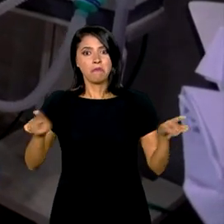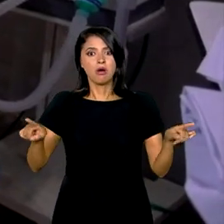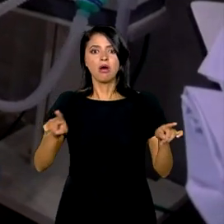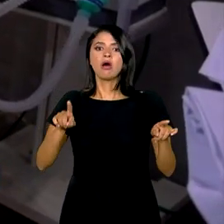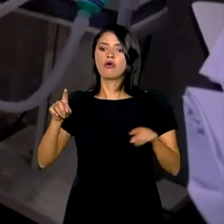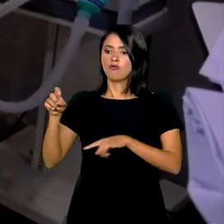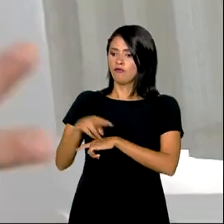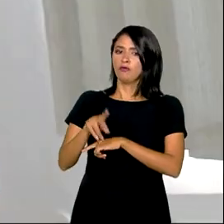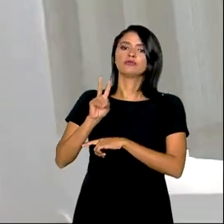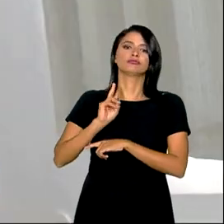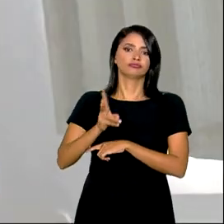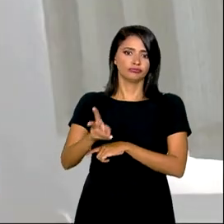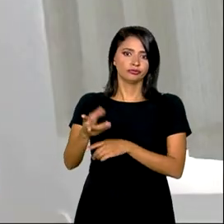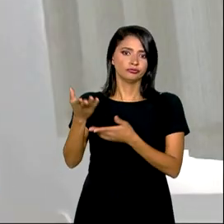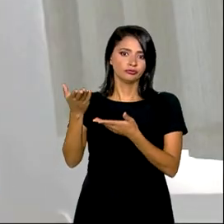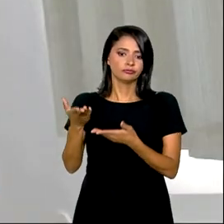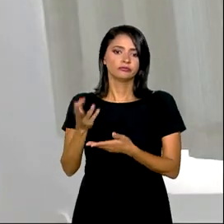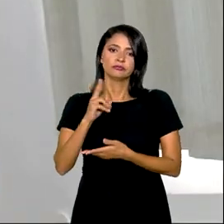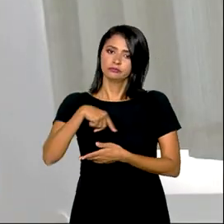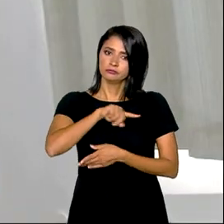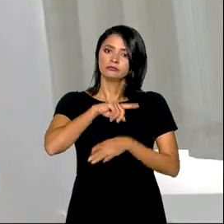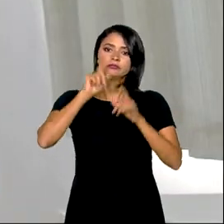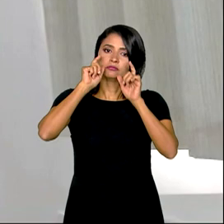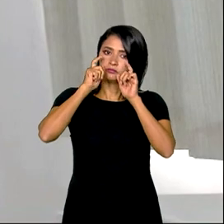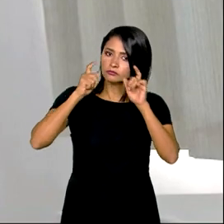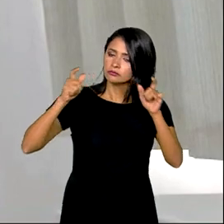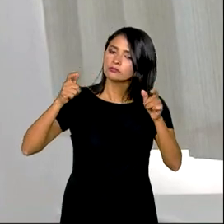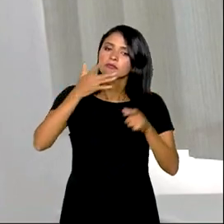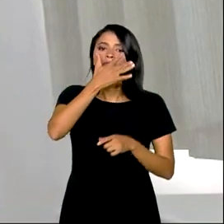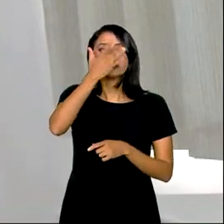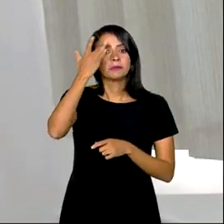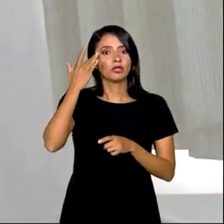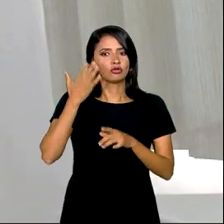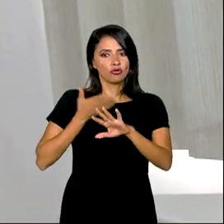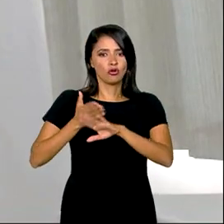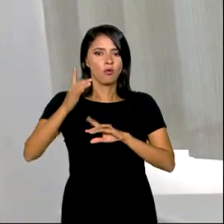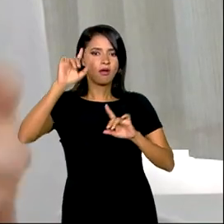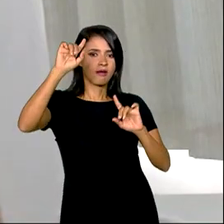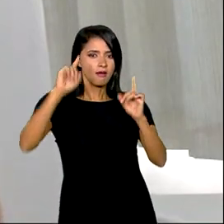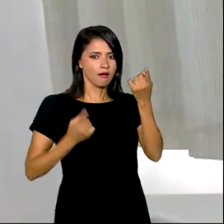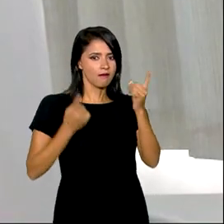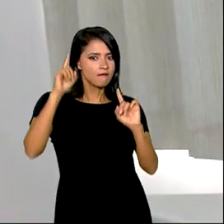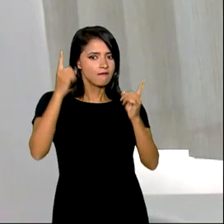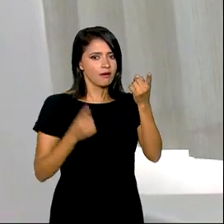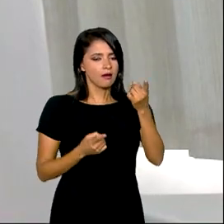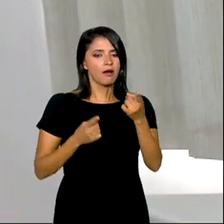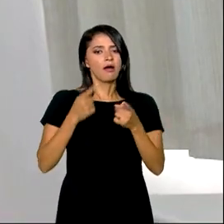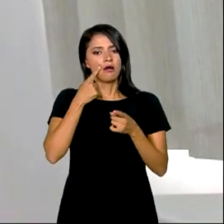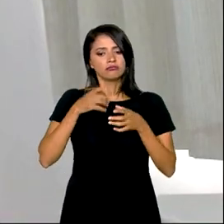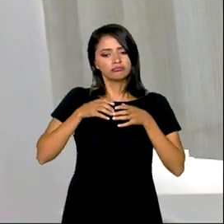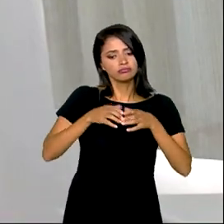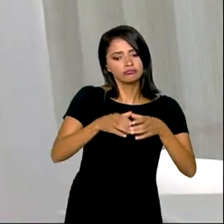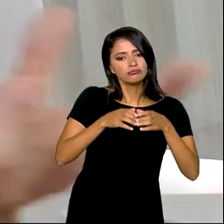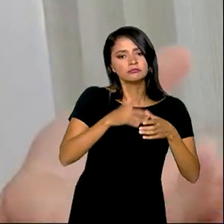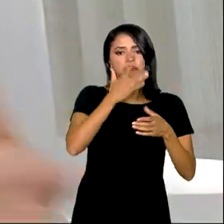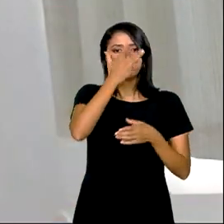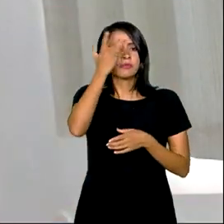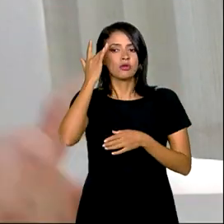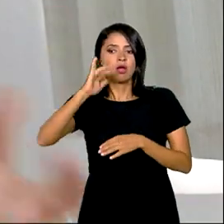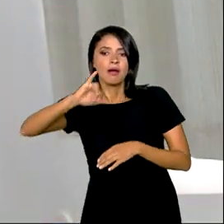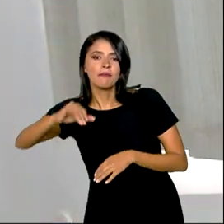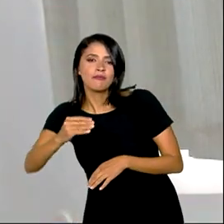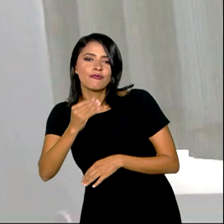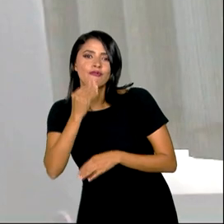vírus não. É ficar atento, né, especialmente para quem brincou carnaval ou, né, convive com pessoas que